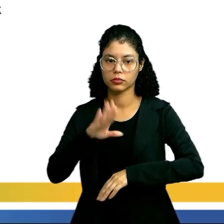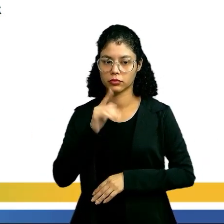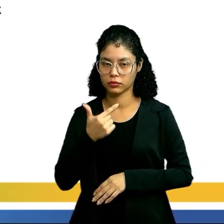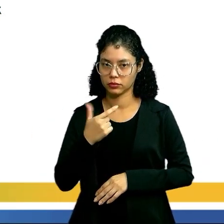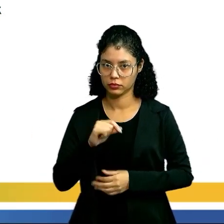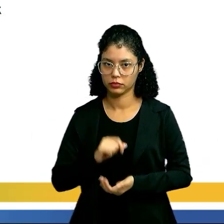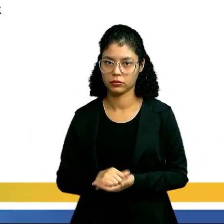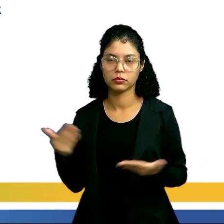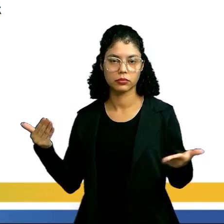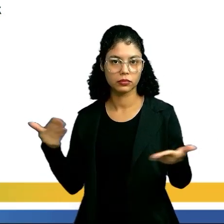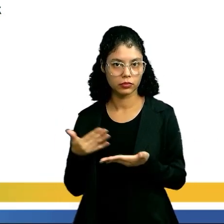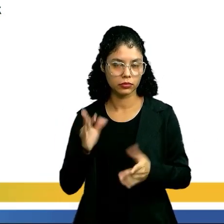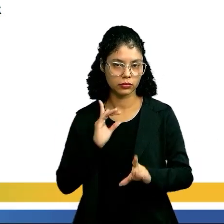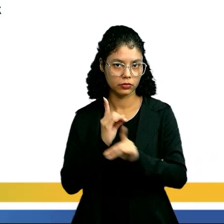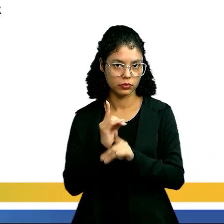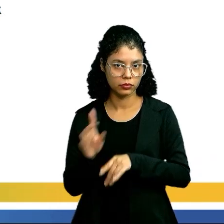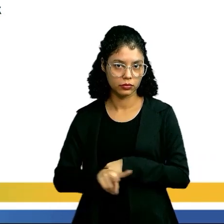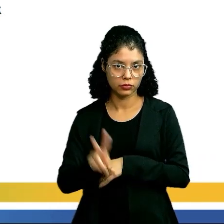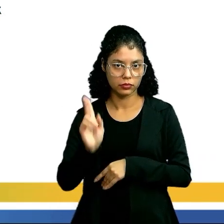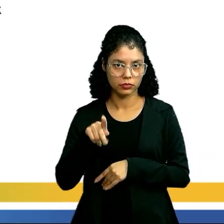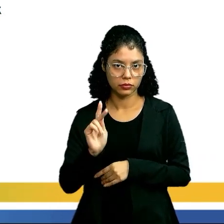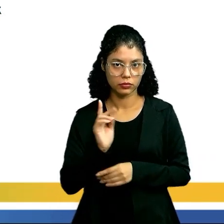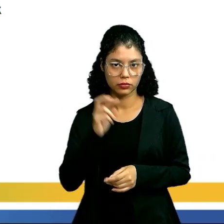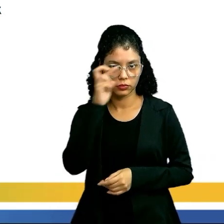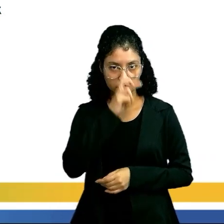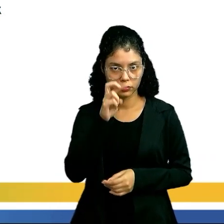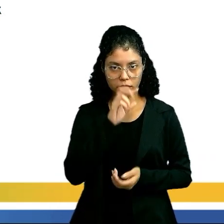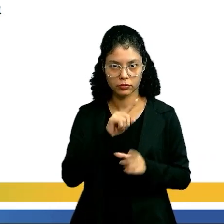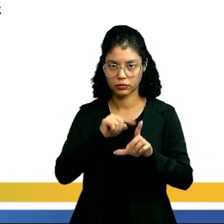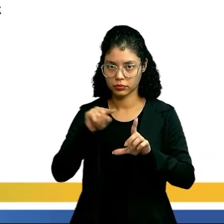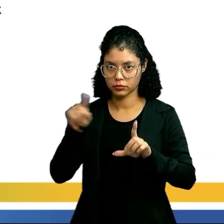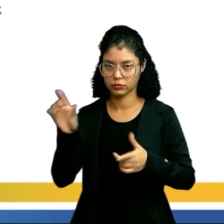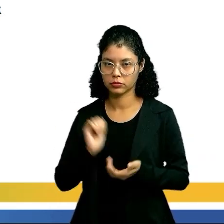é 20. Agora eu tenho que achar o valor de K. Vamos analisar o